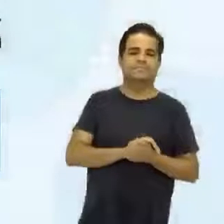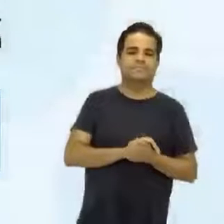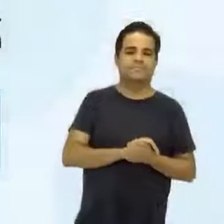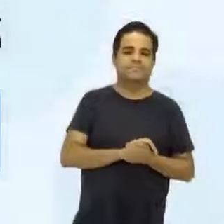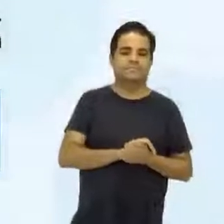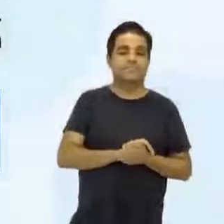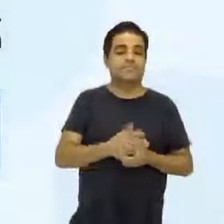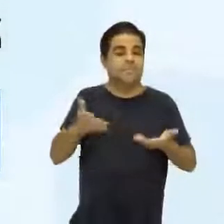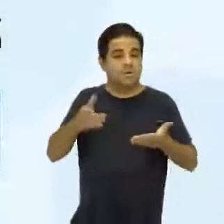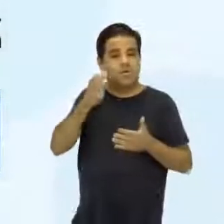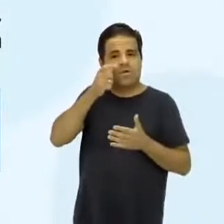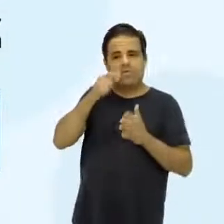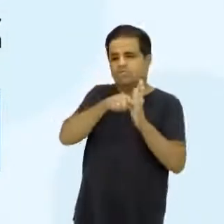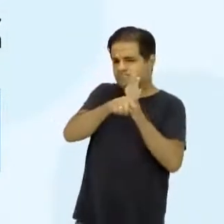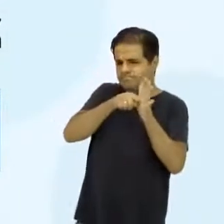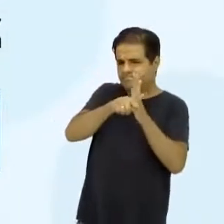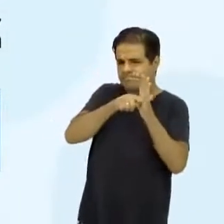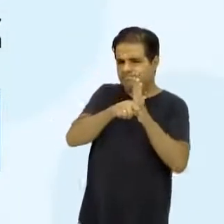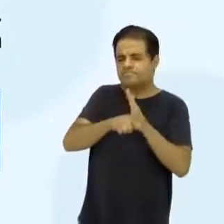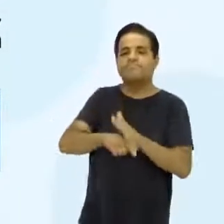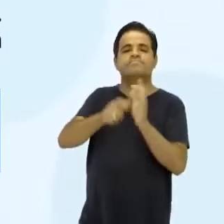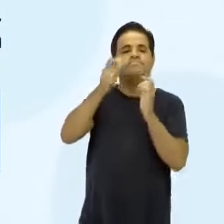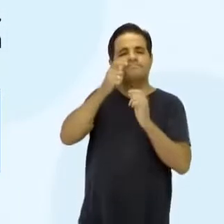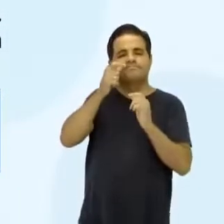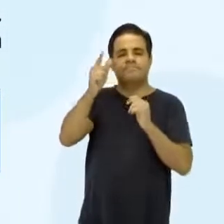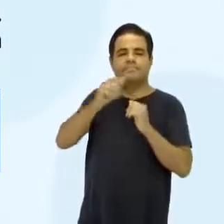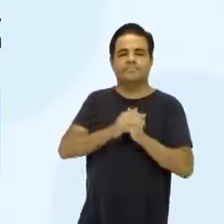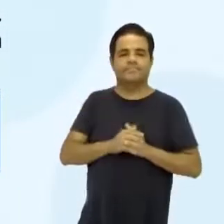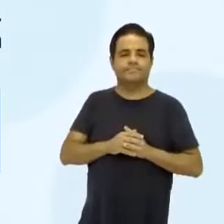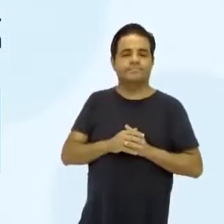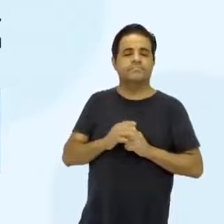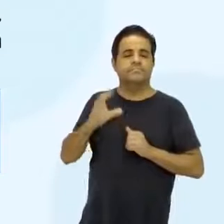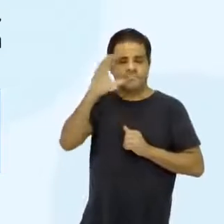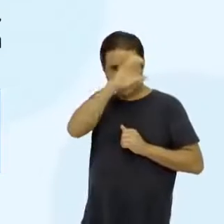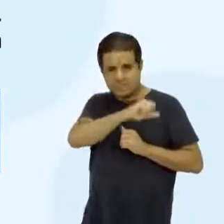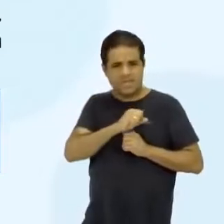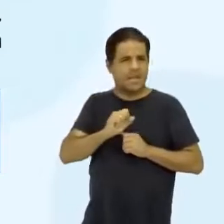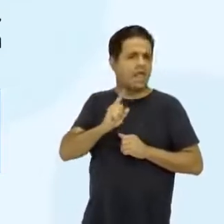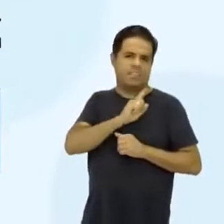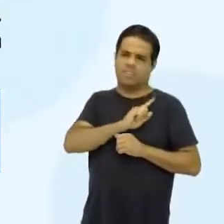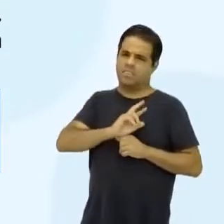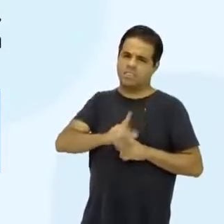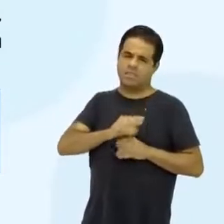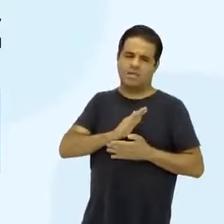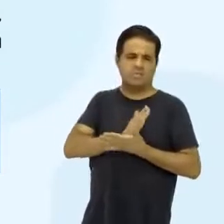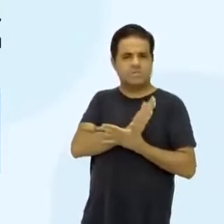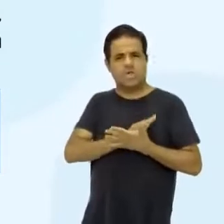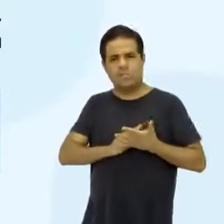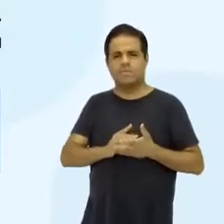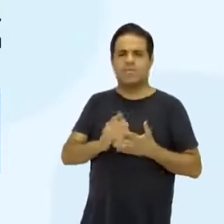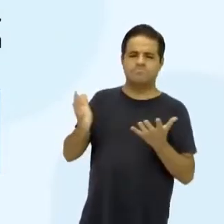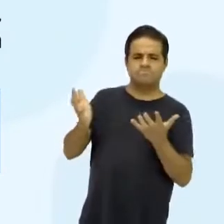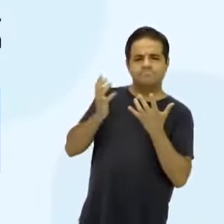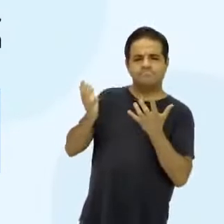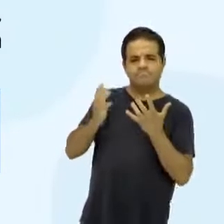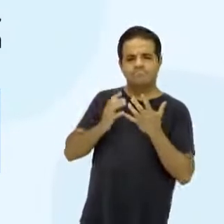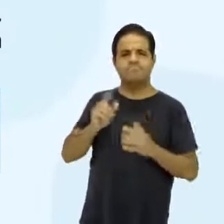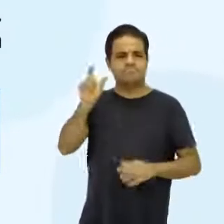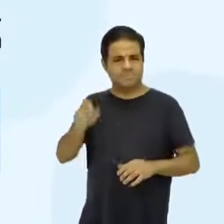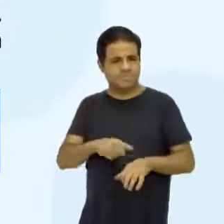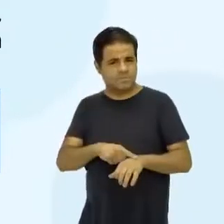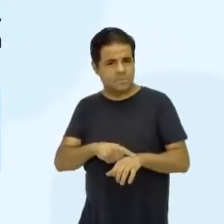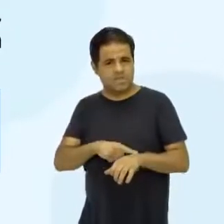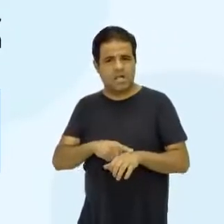lá. A gente vai falar agora... Lê para nós aqui, Mafezinha. Vamos embora. Aprendeu a não se incomodar com as provocações. Era